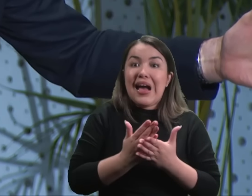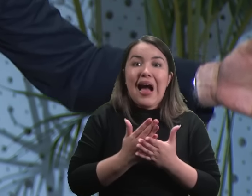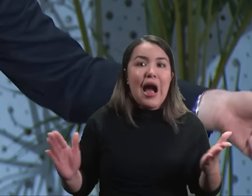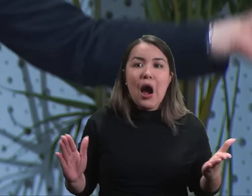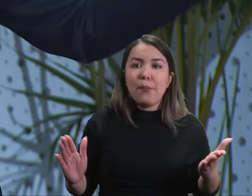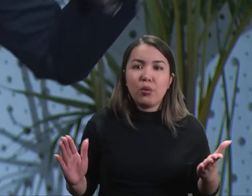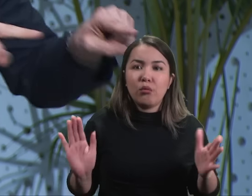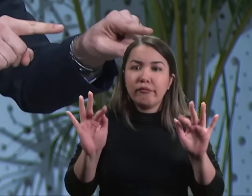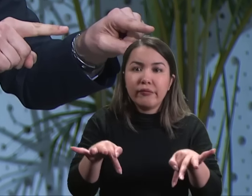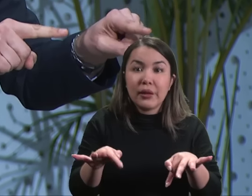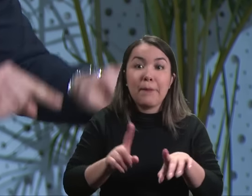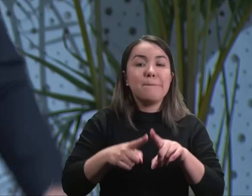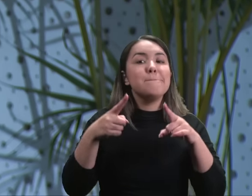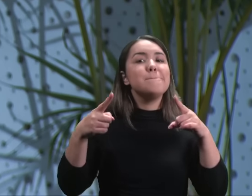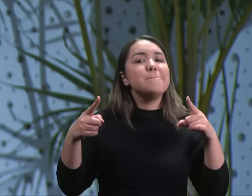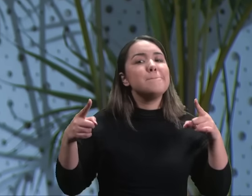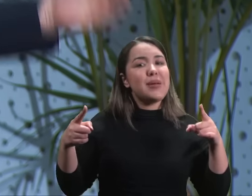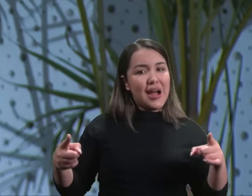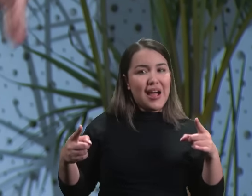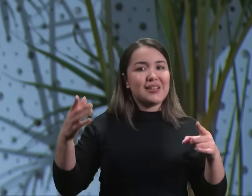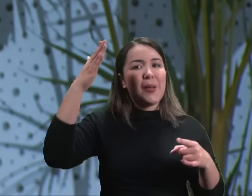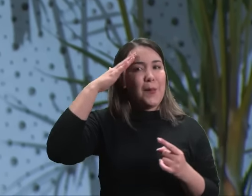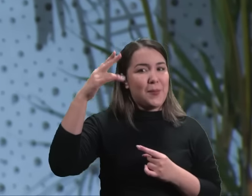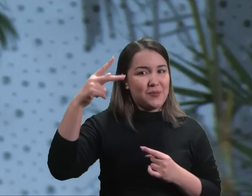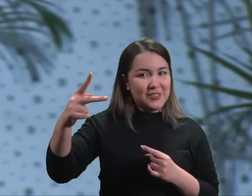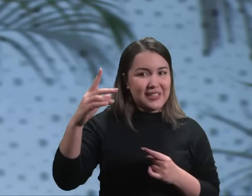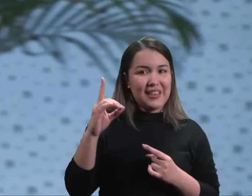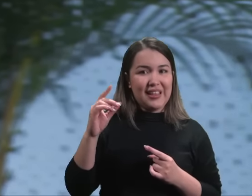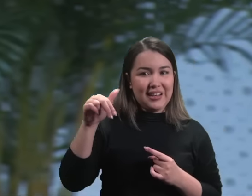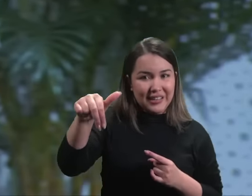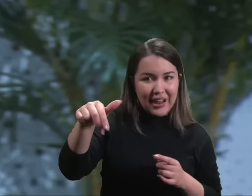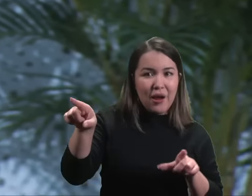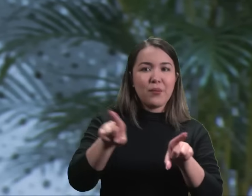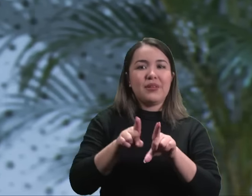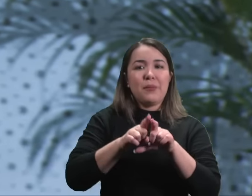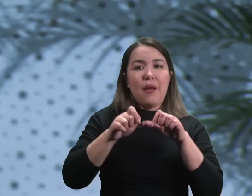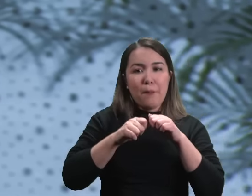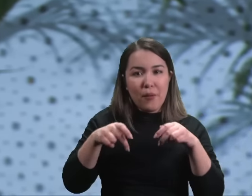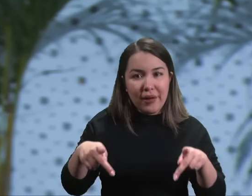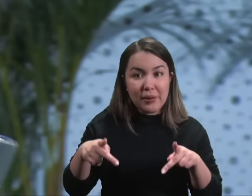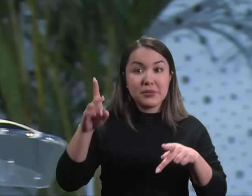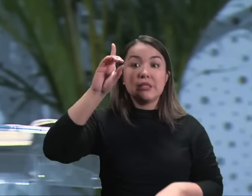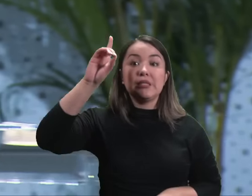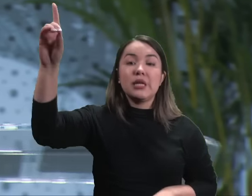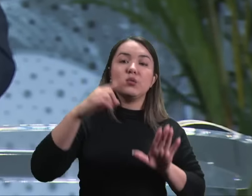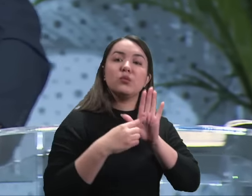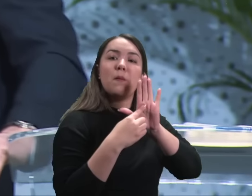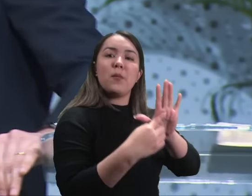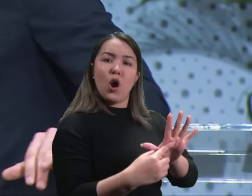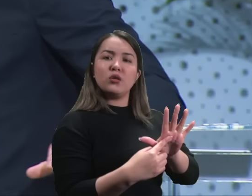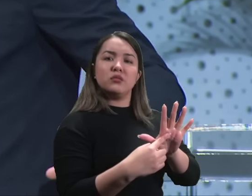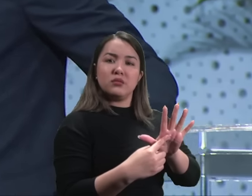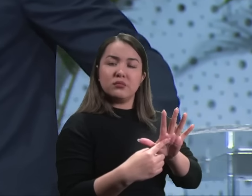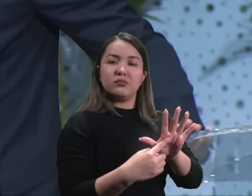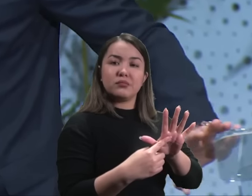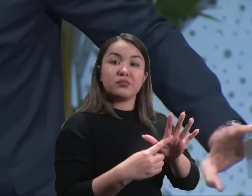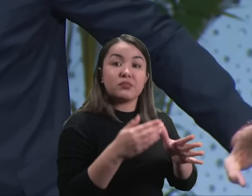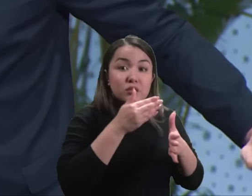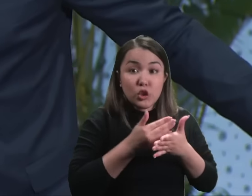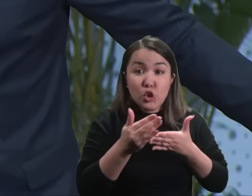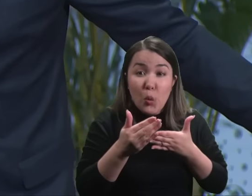história mas através das Profecias de Daniel e do livro do apocalipse Deus revelara que no início do